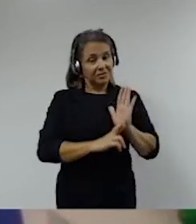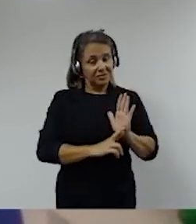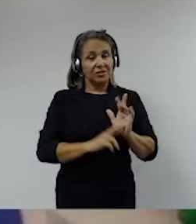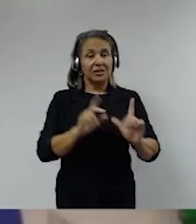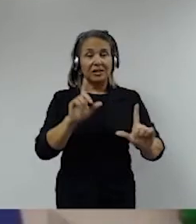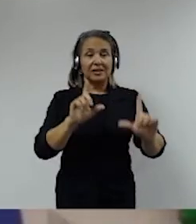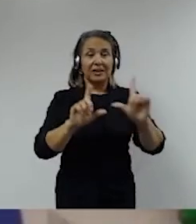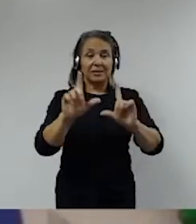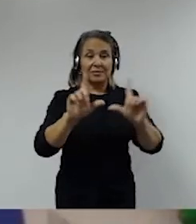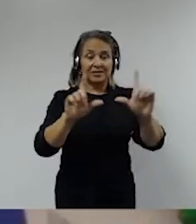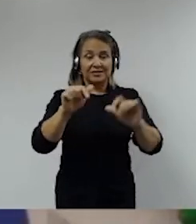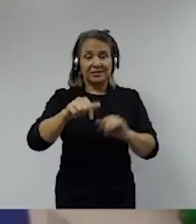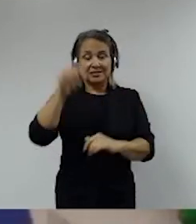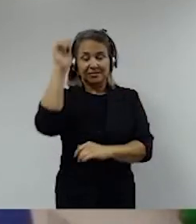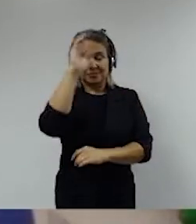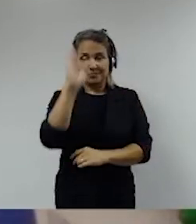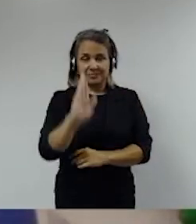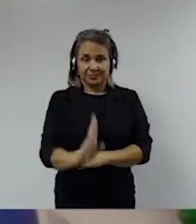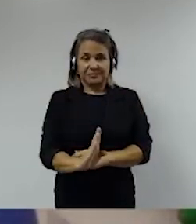no Brasil.